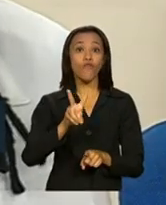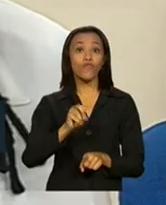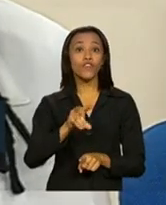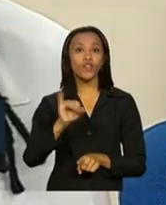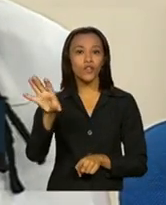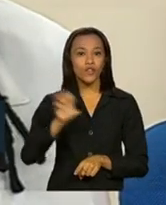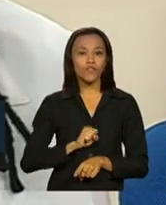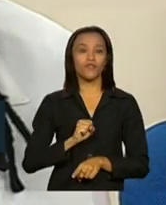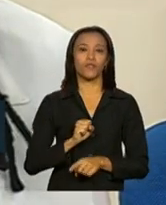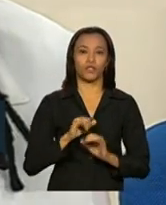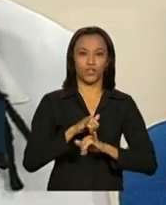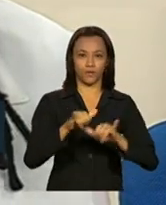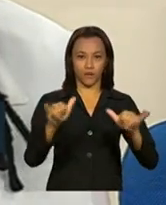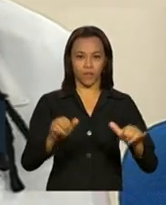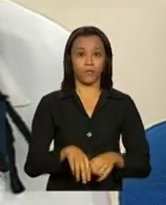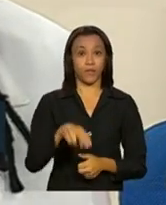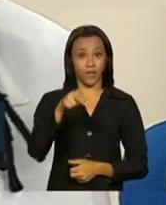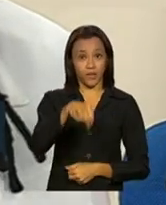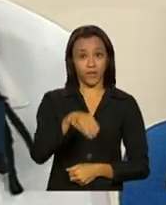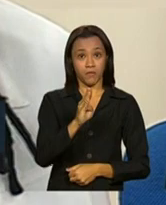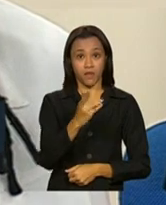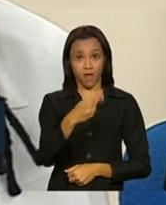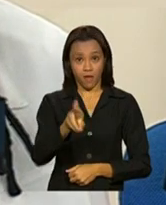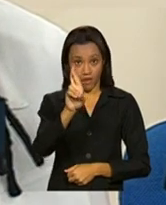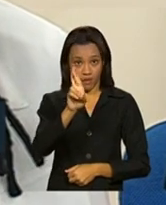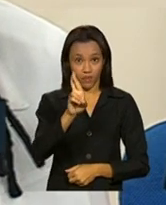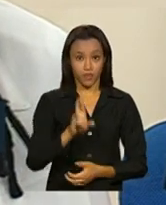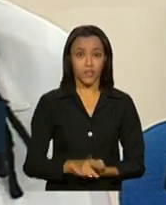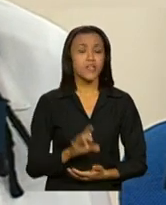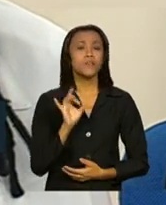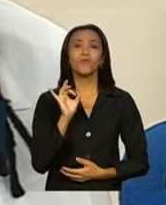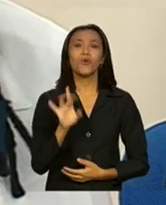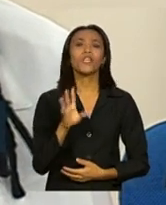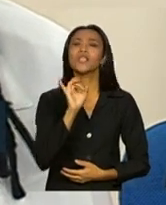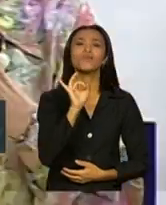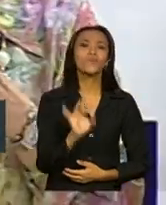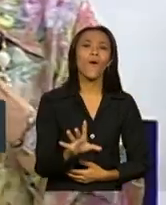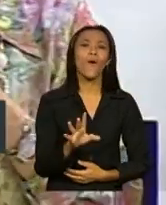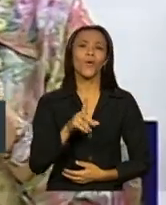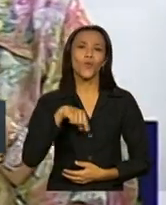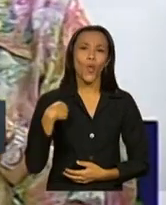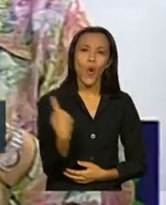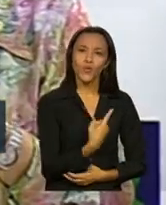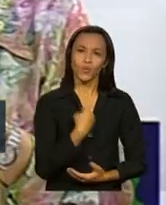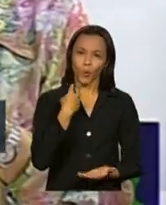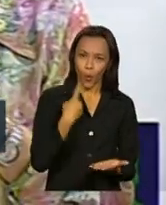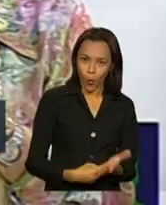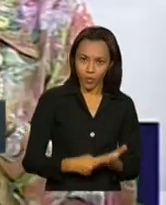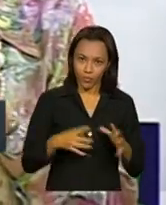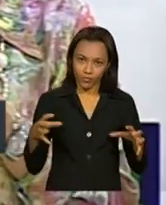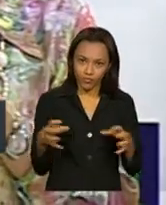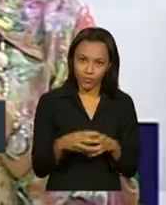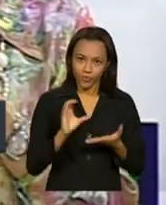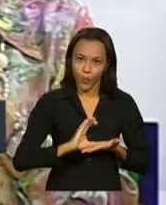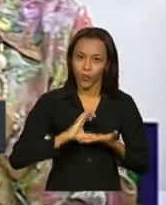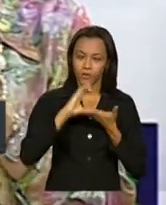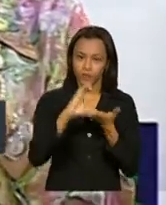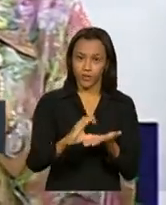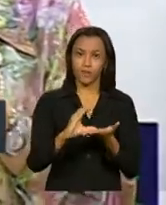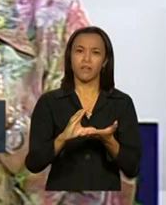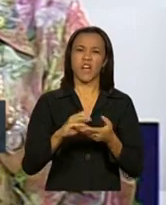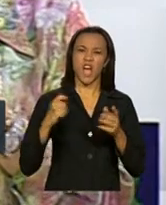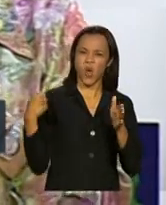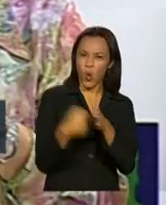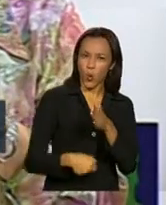transmitido pela inbr para mostrar não só o nosso compromisso com a luta